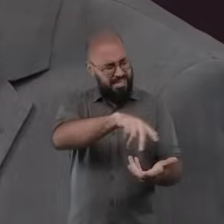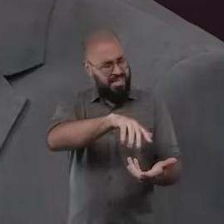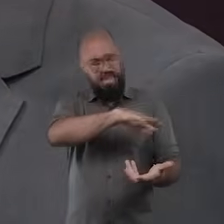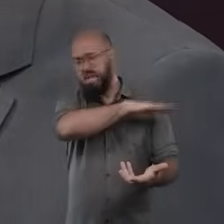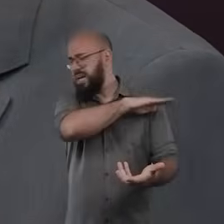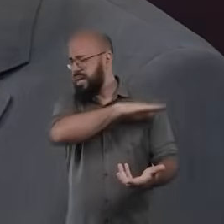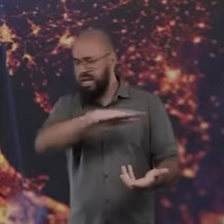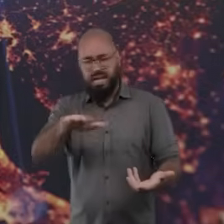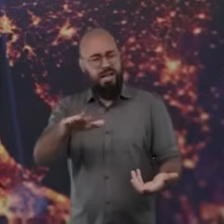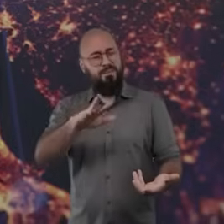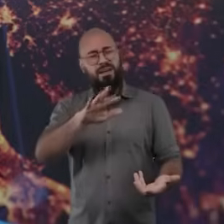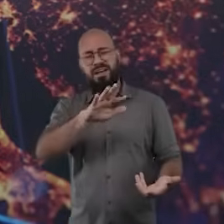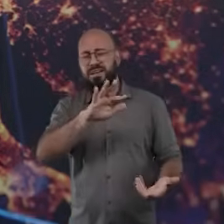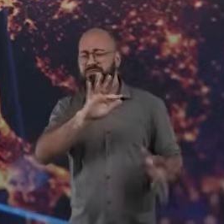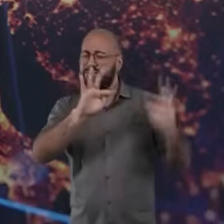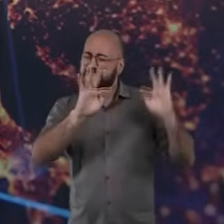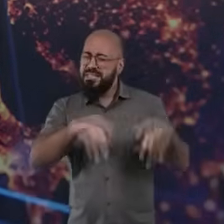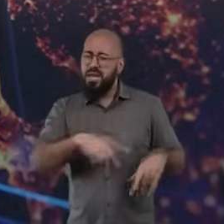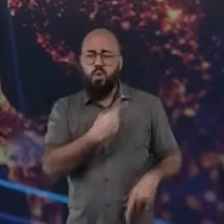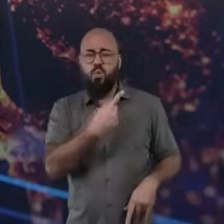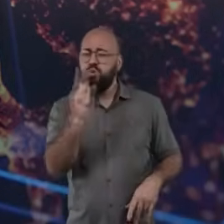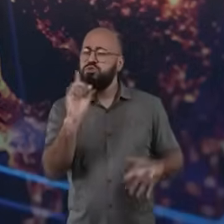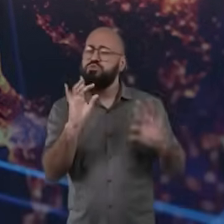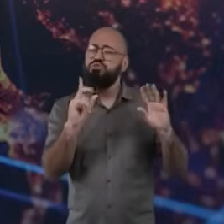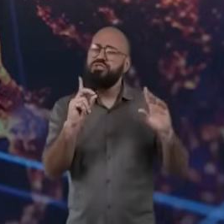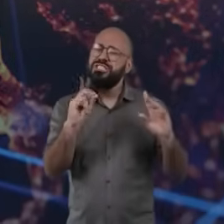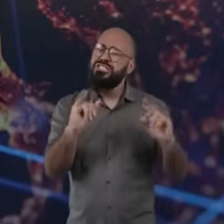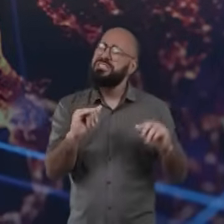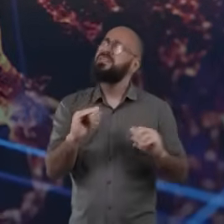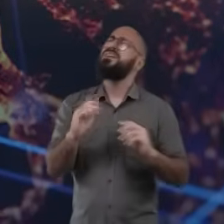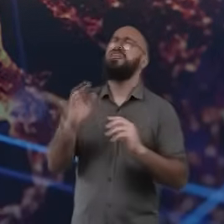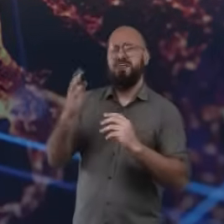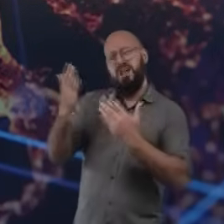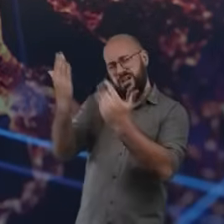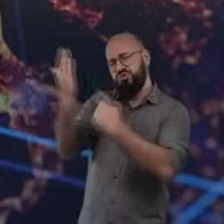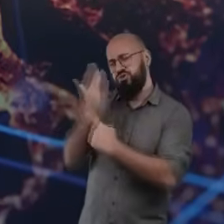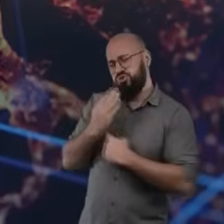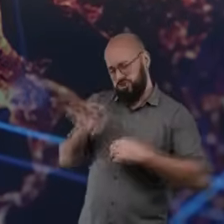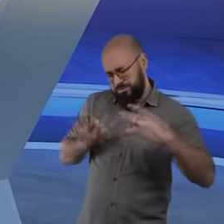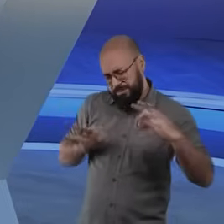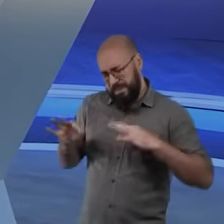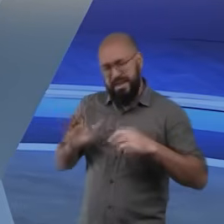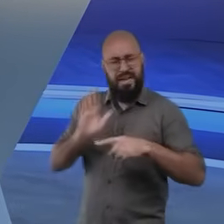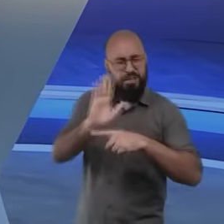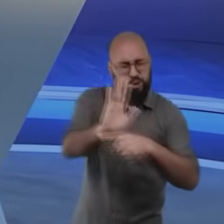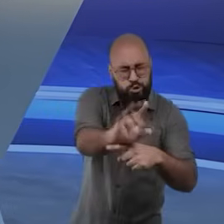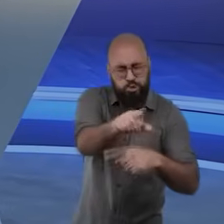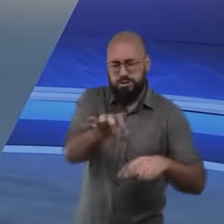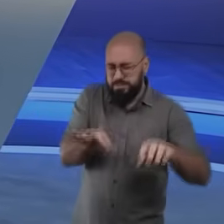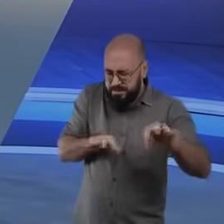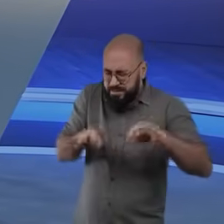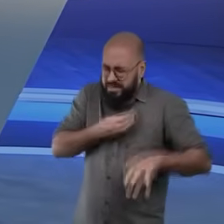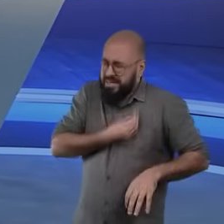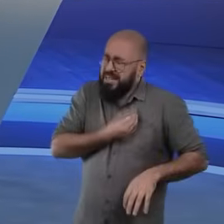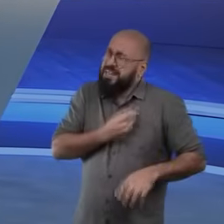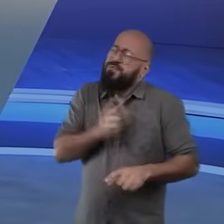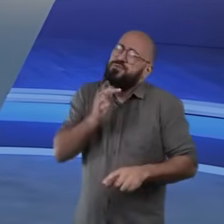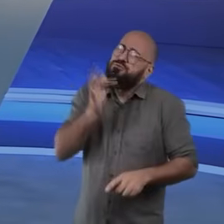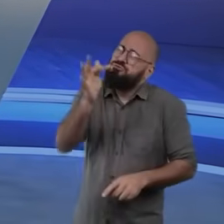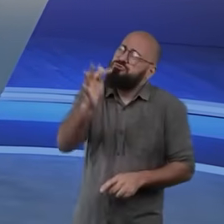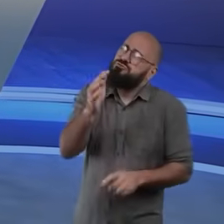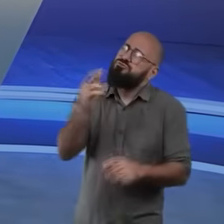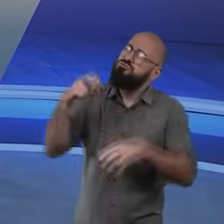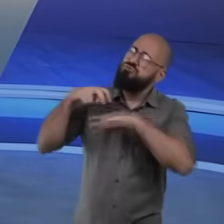seu último dia. Nos prepara para esse momento glorioso, quando estaremos juntos com Teu Filho Jesus para